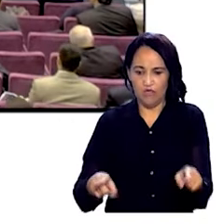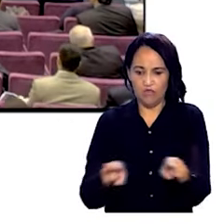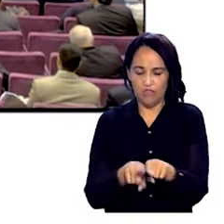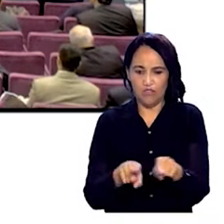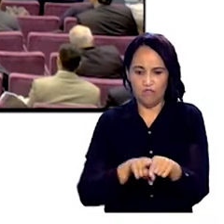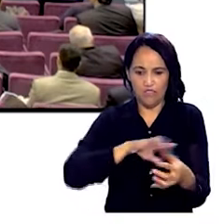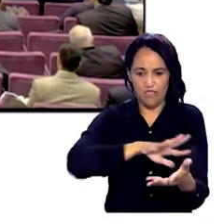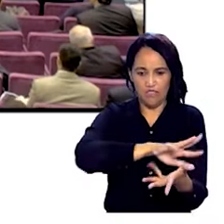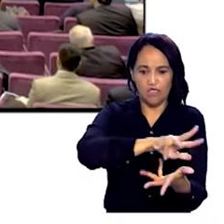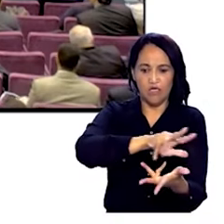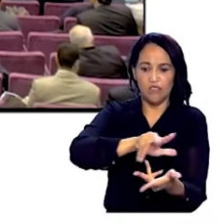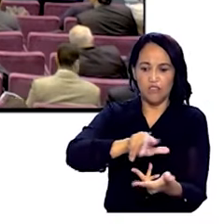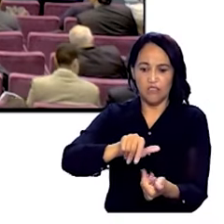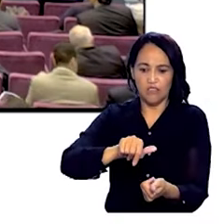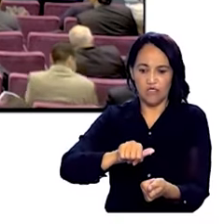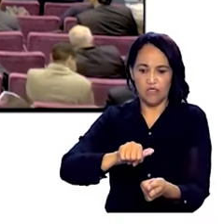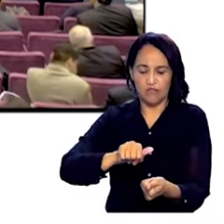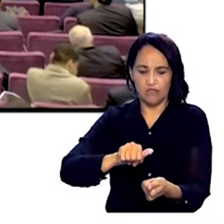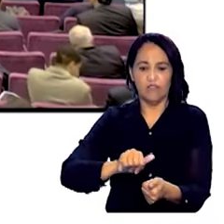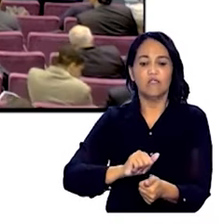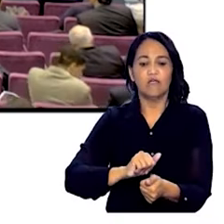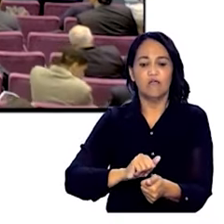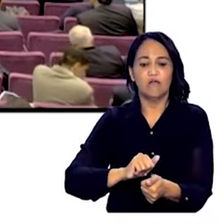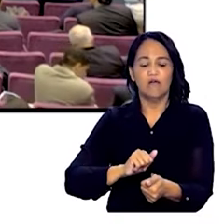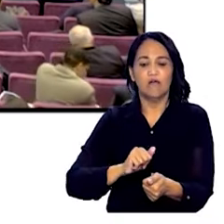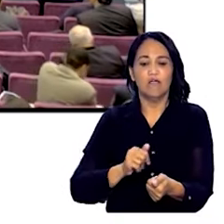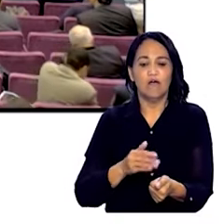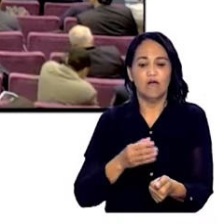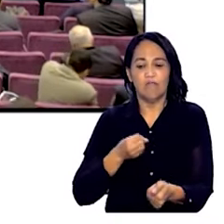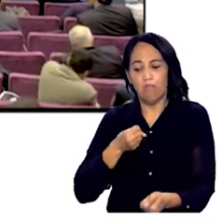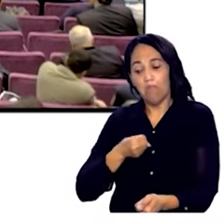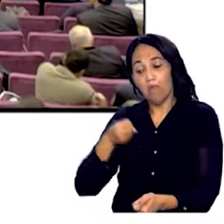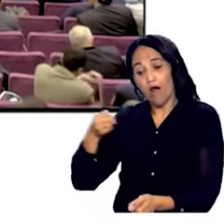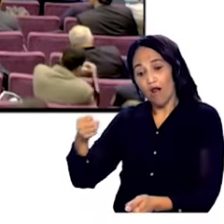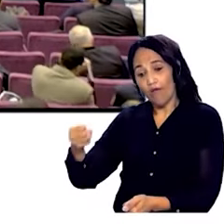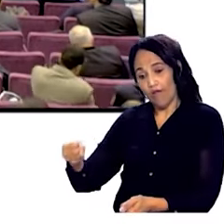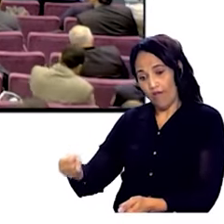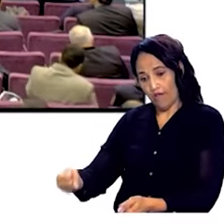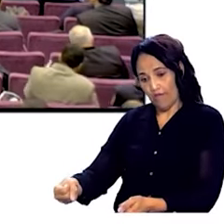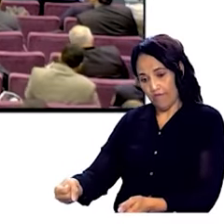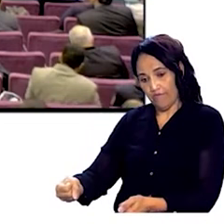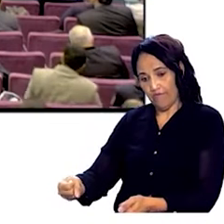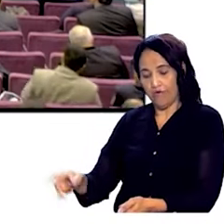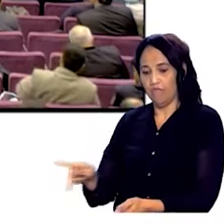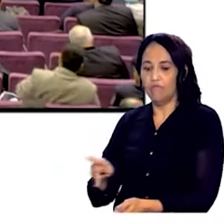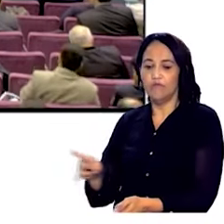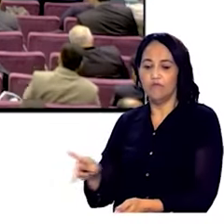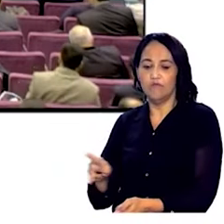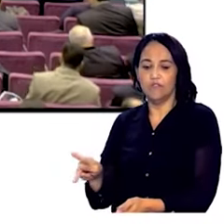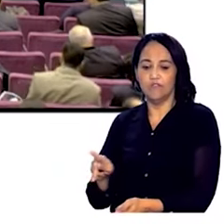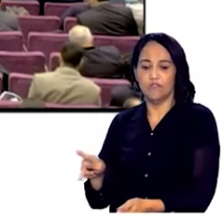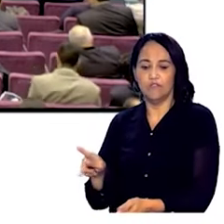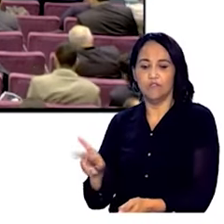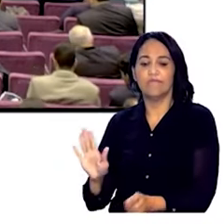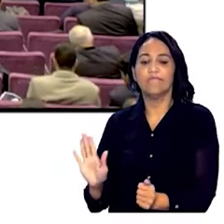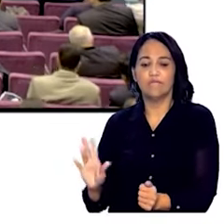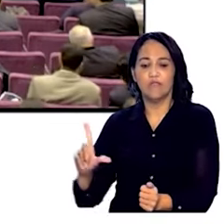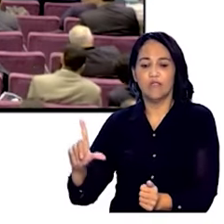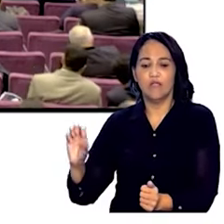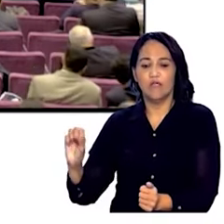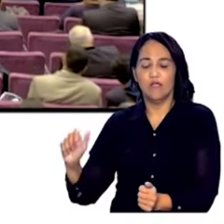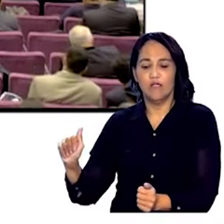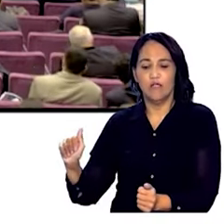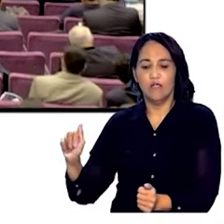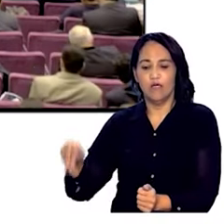perdermos tempo eu já passo então a palavra ao Professor Leandro dianini que terá como me foi informado o